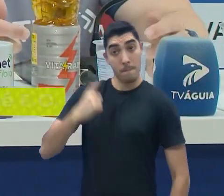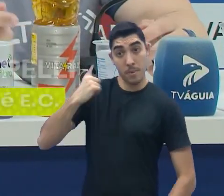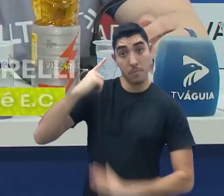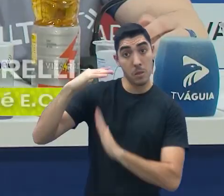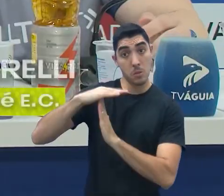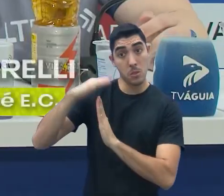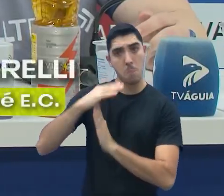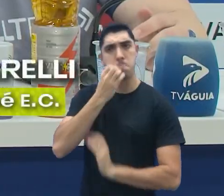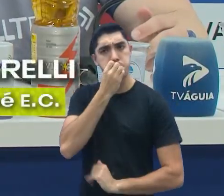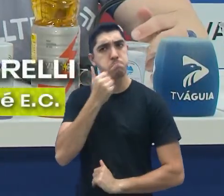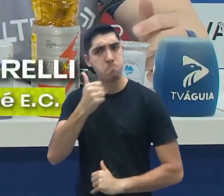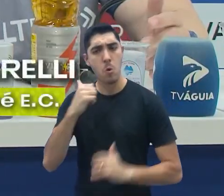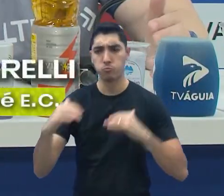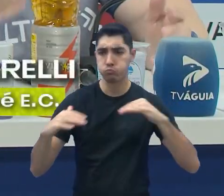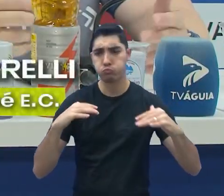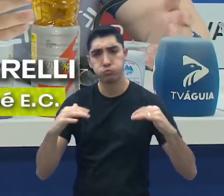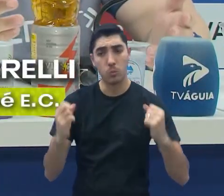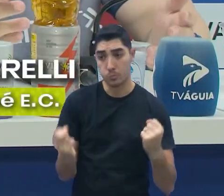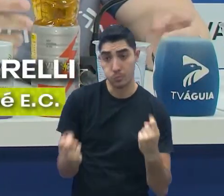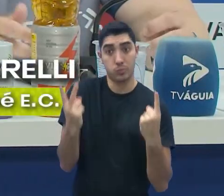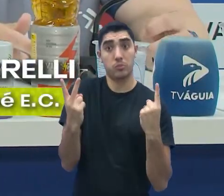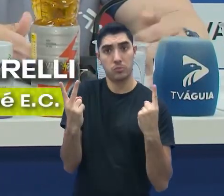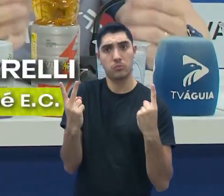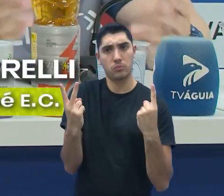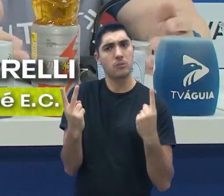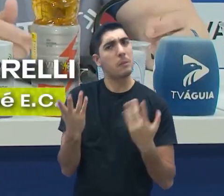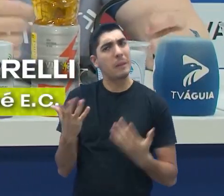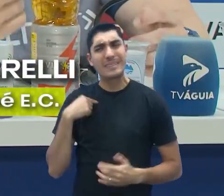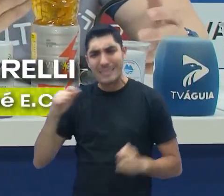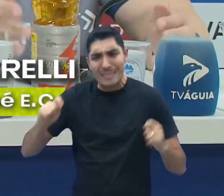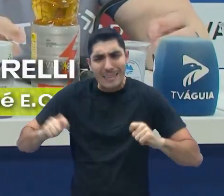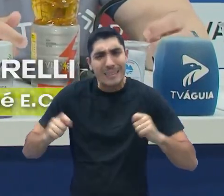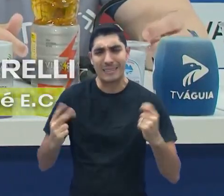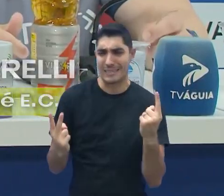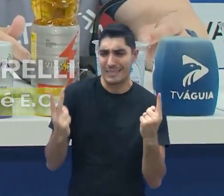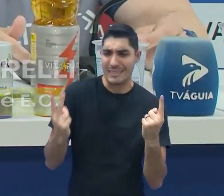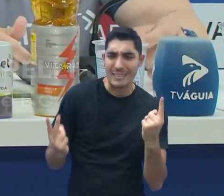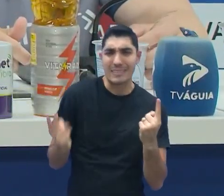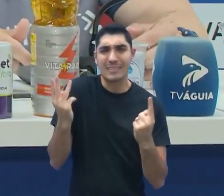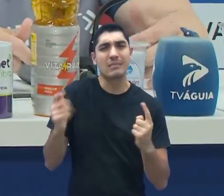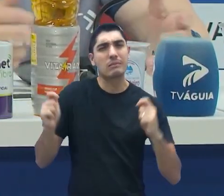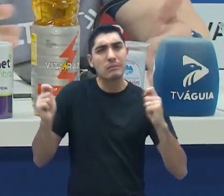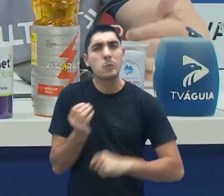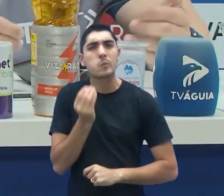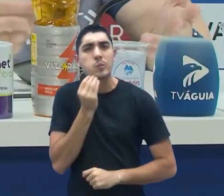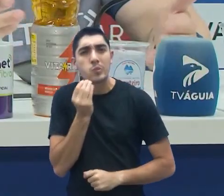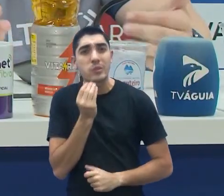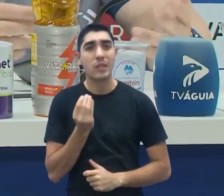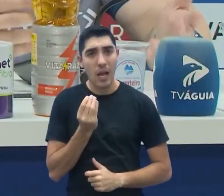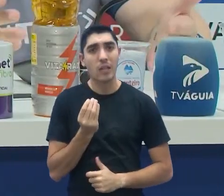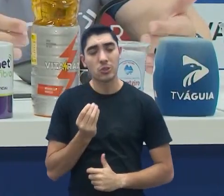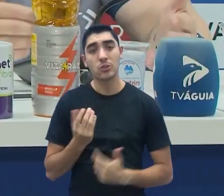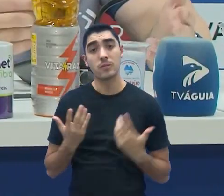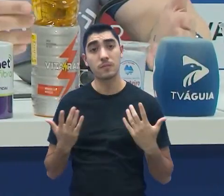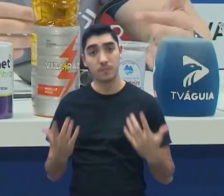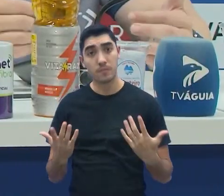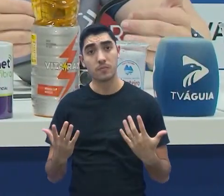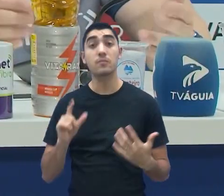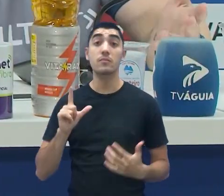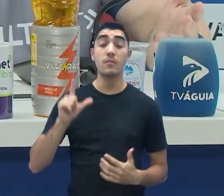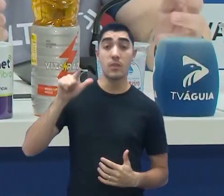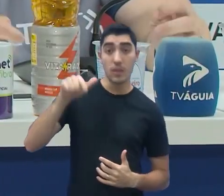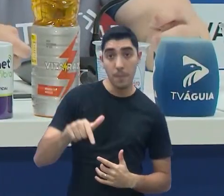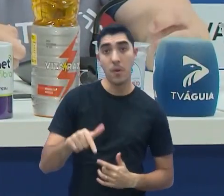o placar de 2-1 até foi pouco pelo que a gente criou. A gente botou bola na trave, teve algumas finalizações. No final do primeiro tempo, a